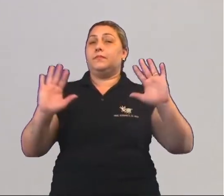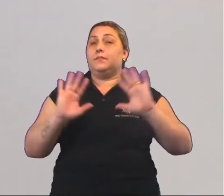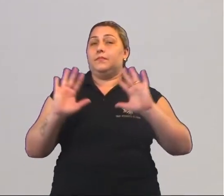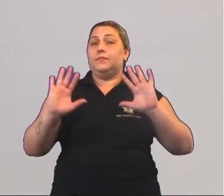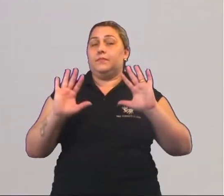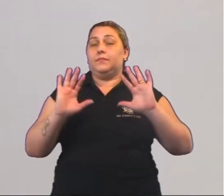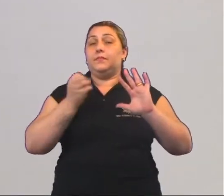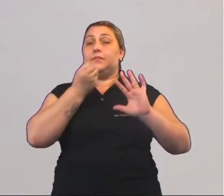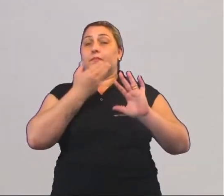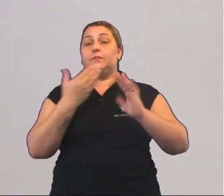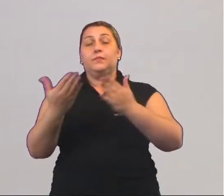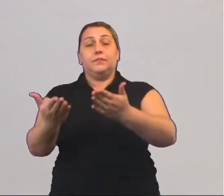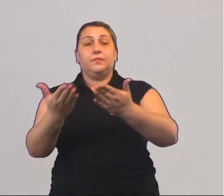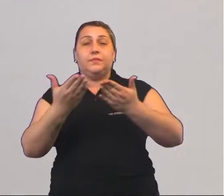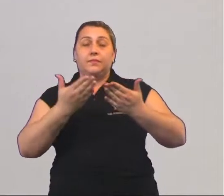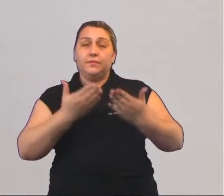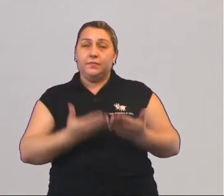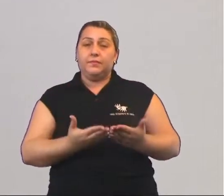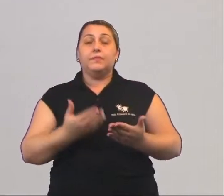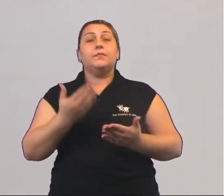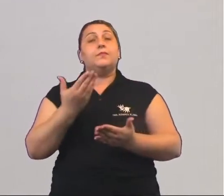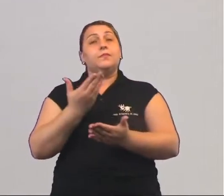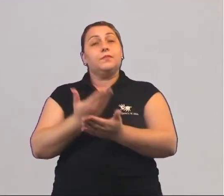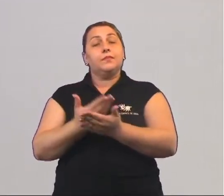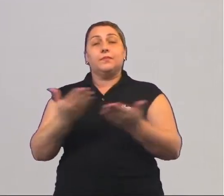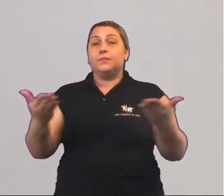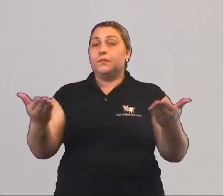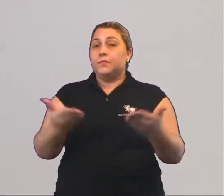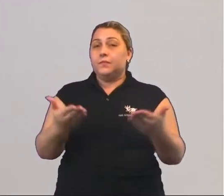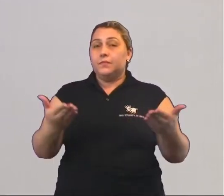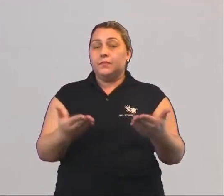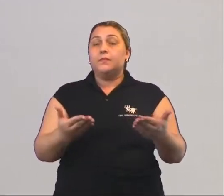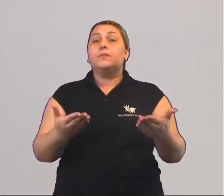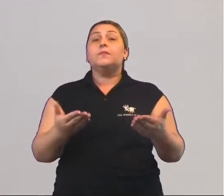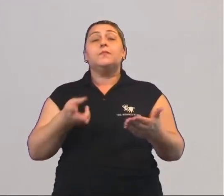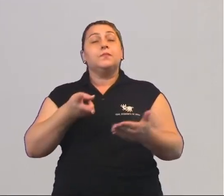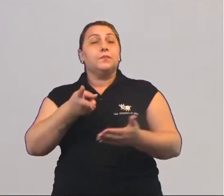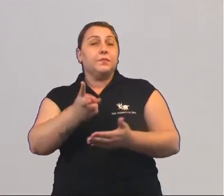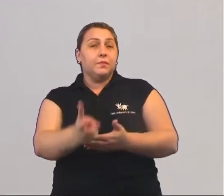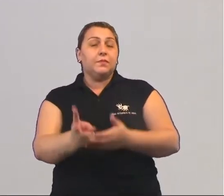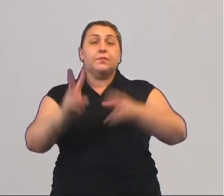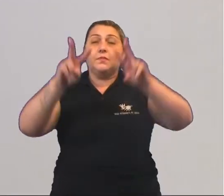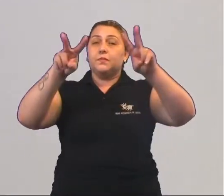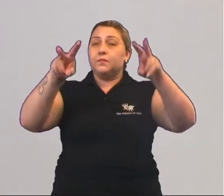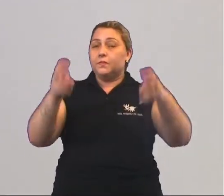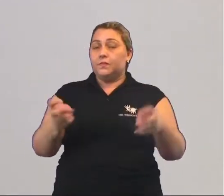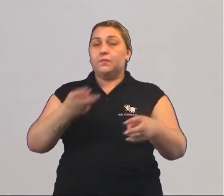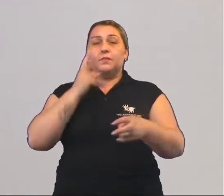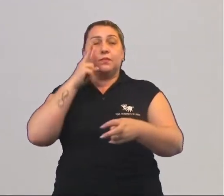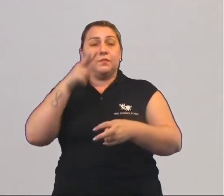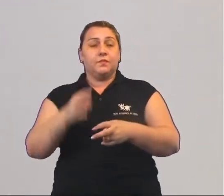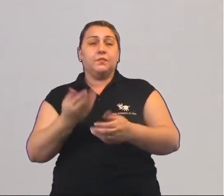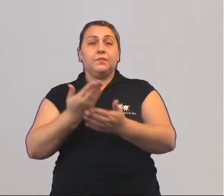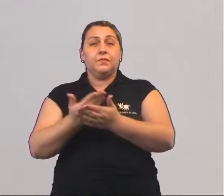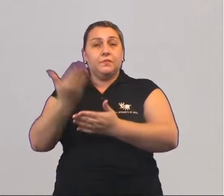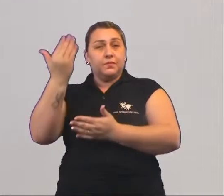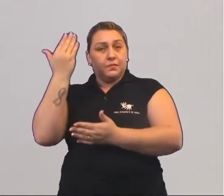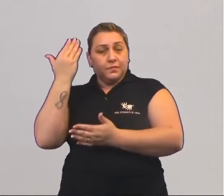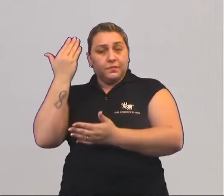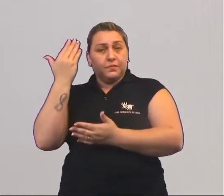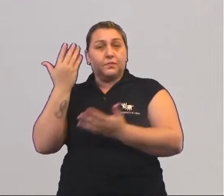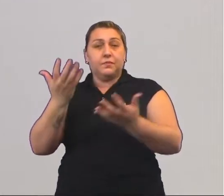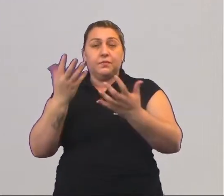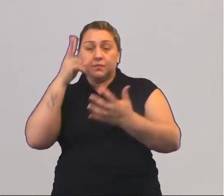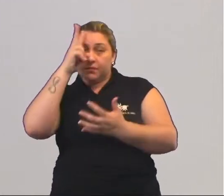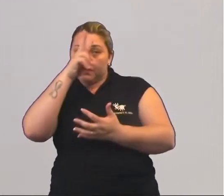Olá, turma! Sejam todos muito bem-vindos à nossa aula de hoje. Vamos então continuar o assunto que estávamos vendo na aula anterior?